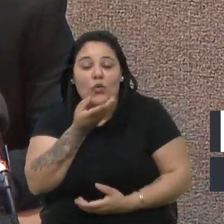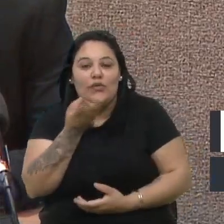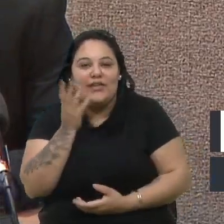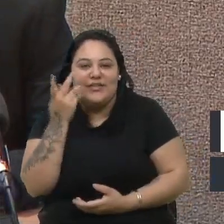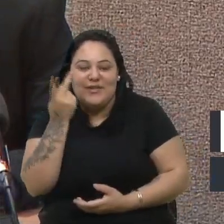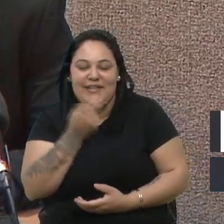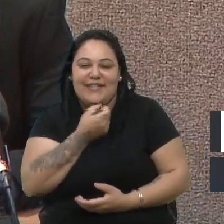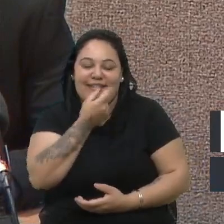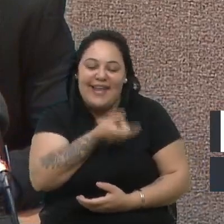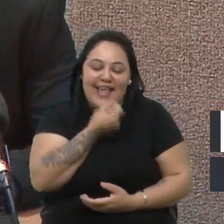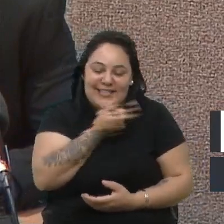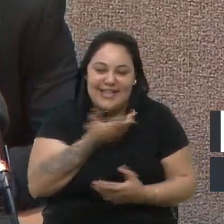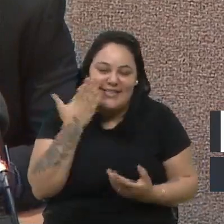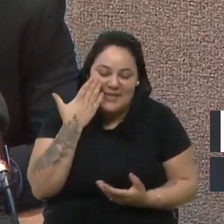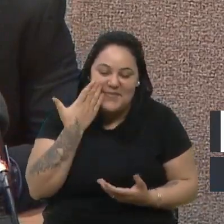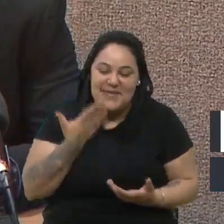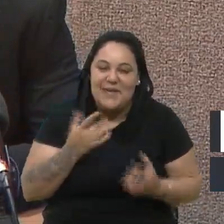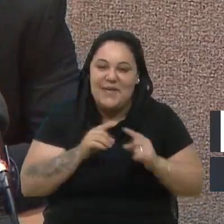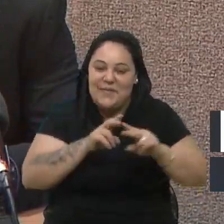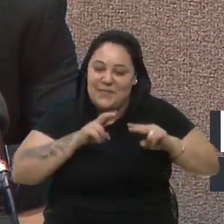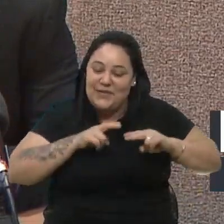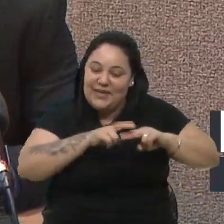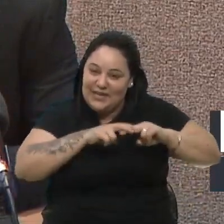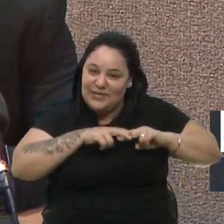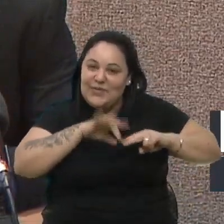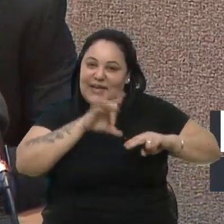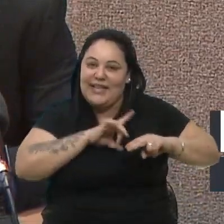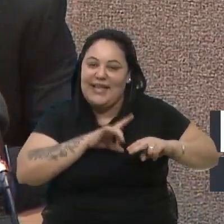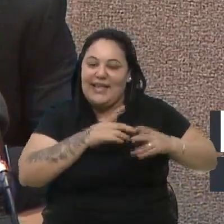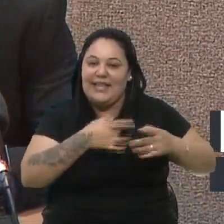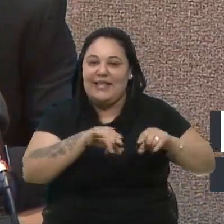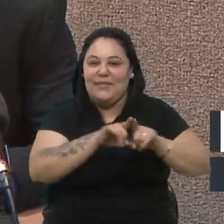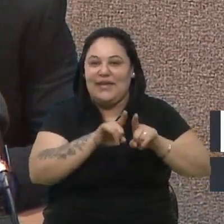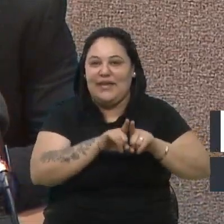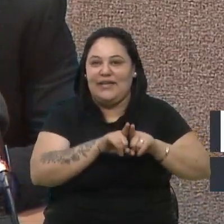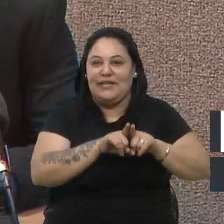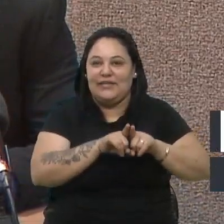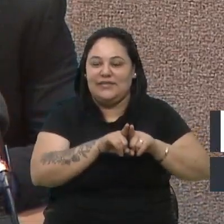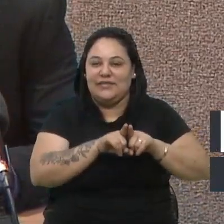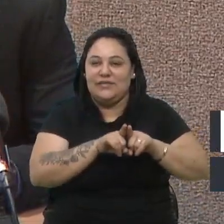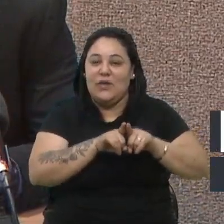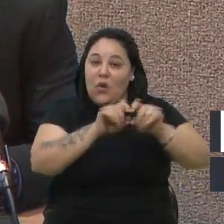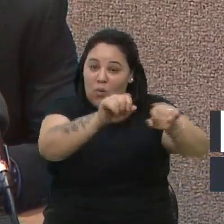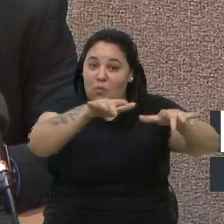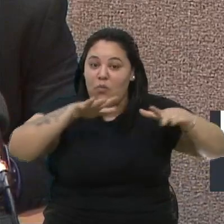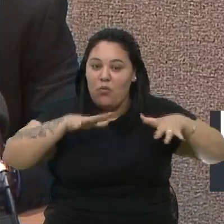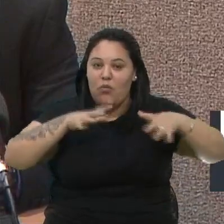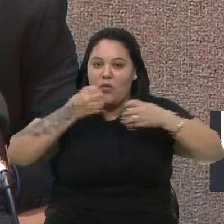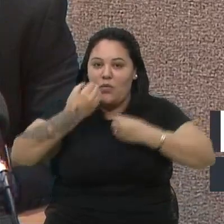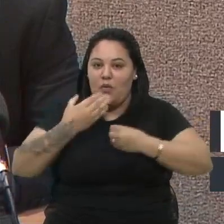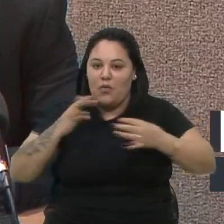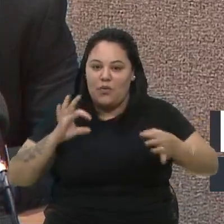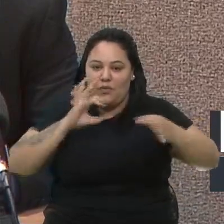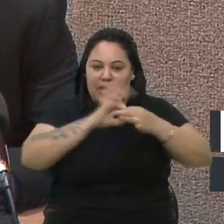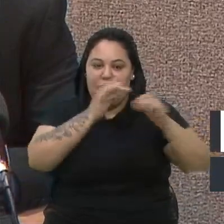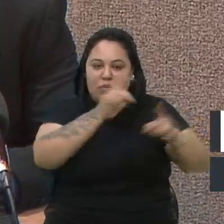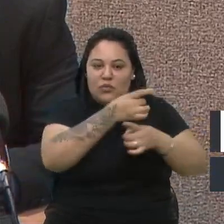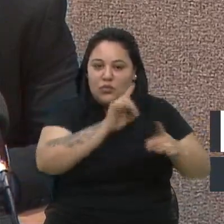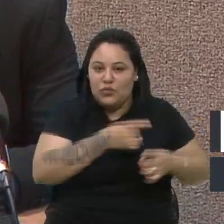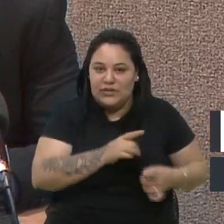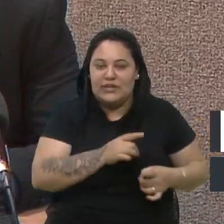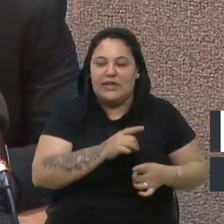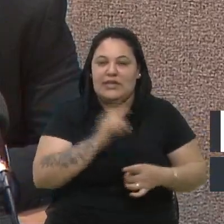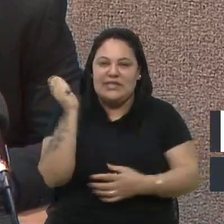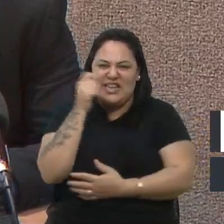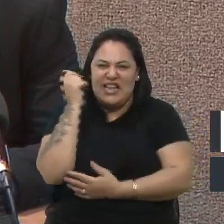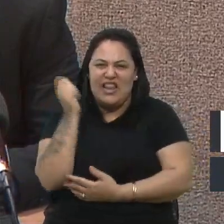engraçadas. Permite a parte, vereador. E por essa razão ele tem, assim, uma audiência muito boa. Ele é ligado ao sertanejo raiz, a música sertaneja